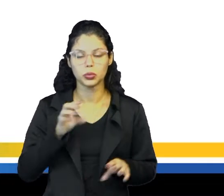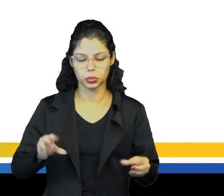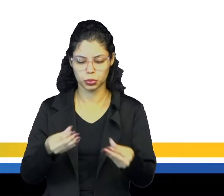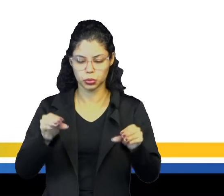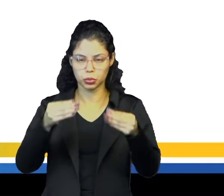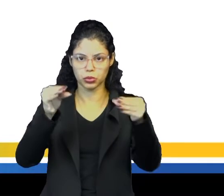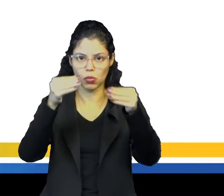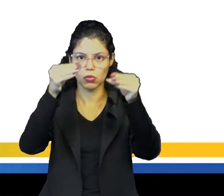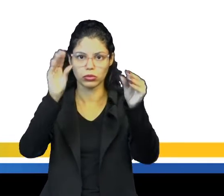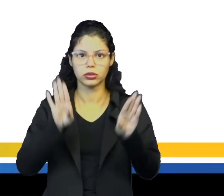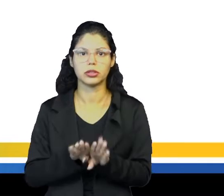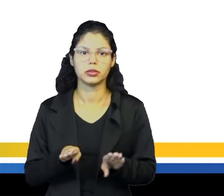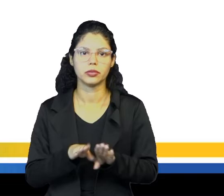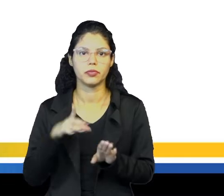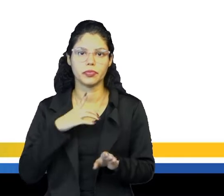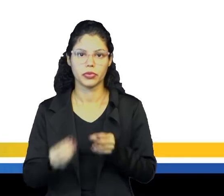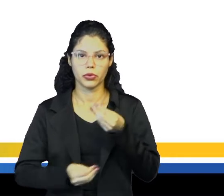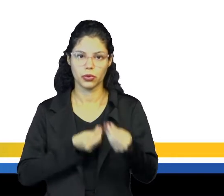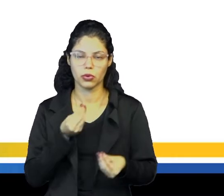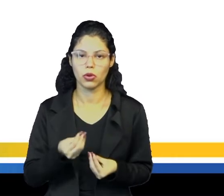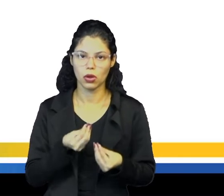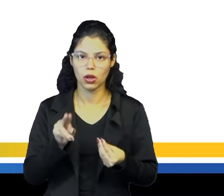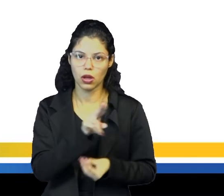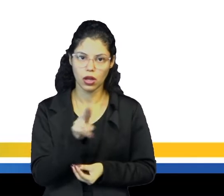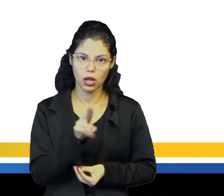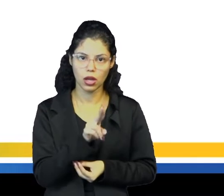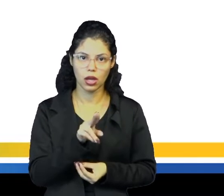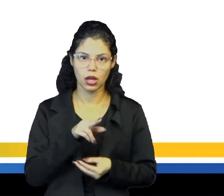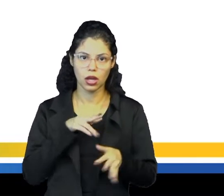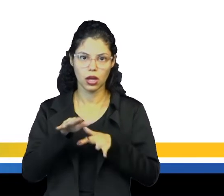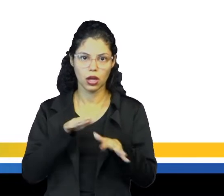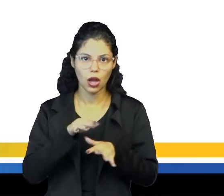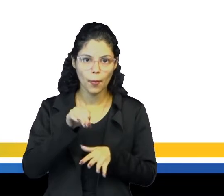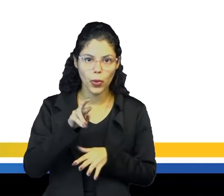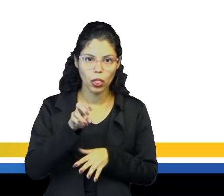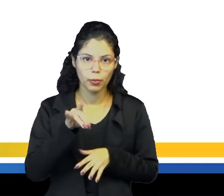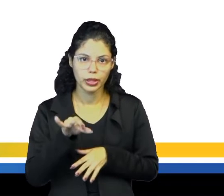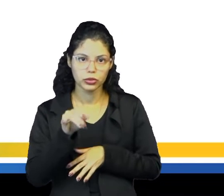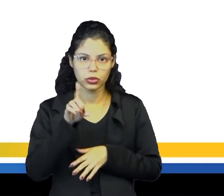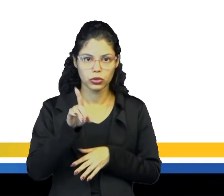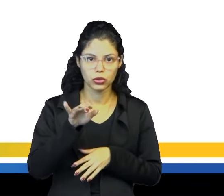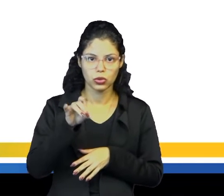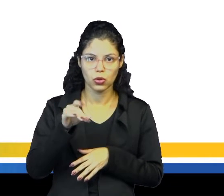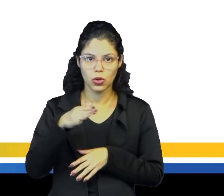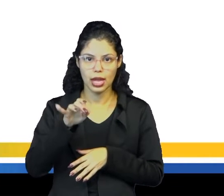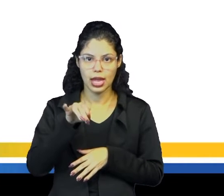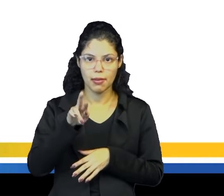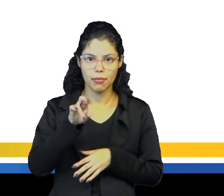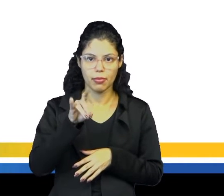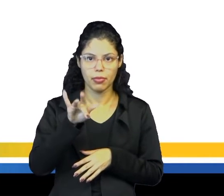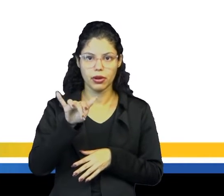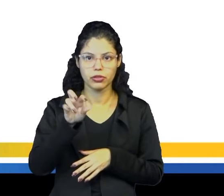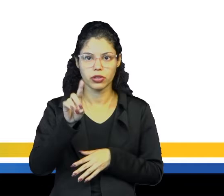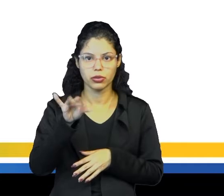monumentais olmecas, né, tais como os do chamado Monumento do Embaixador, né, que data aí de